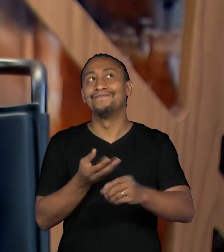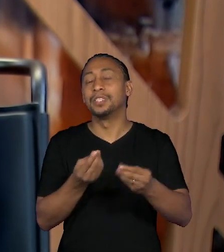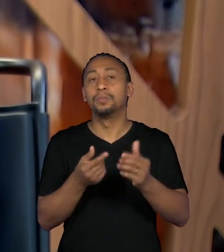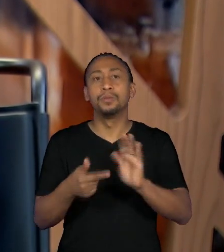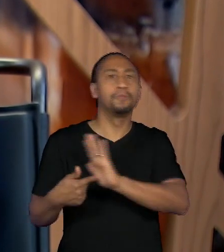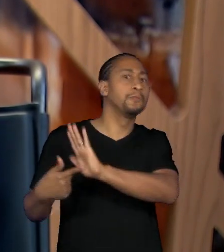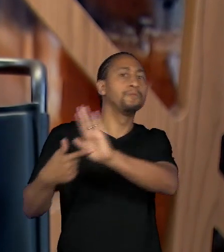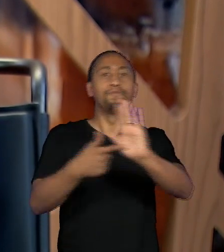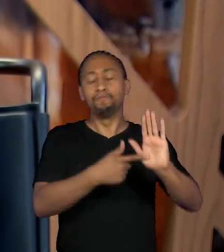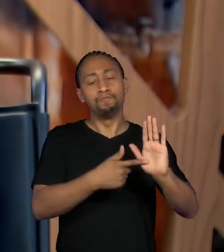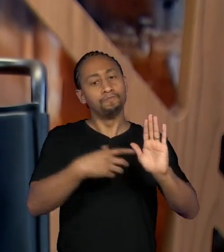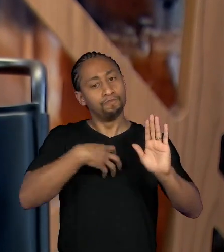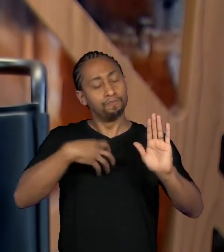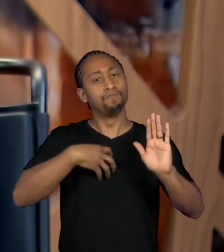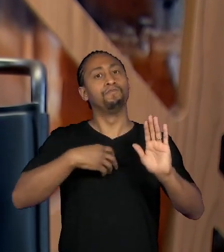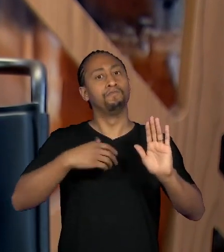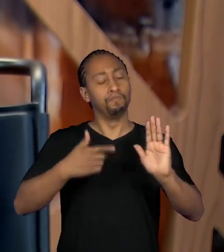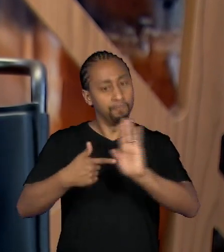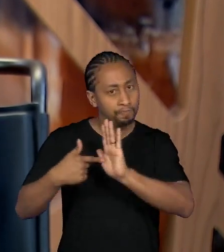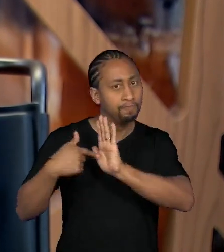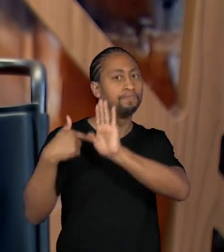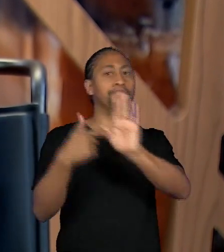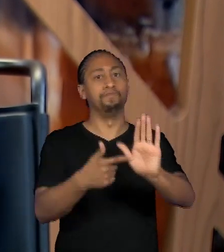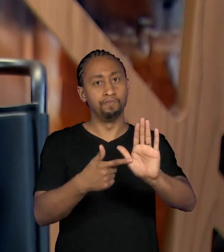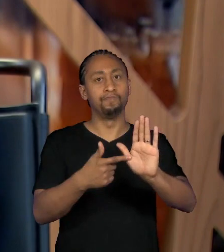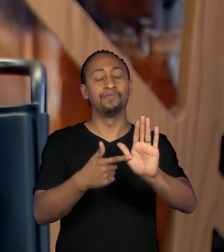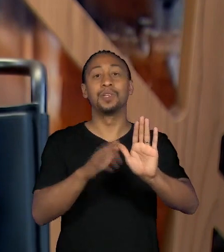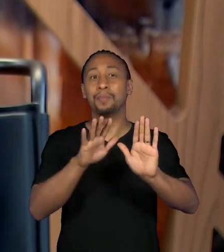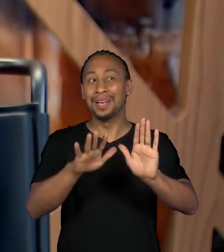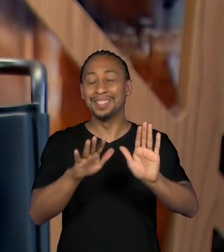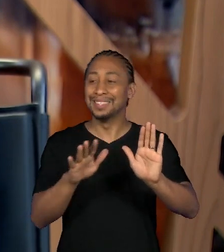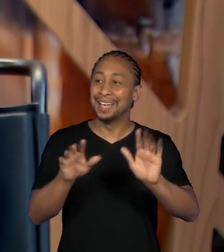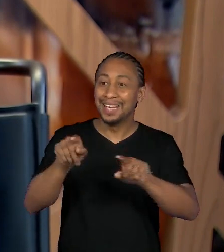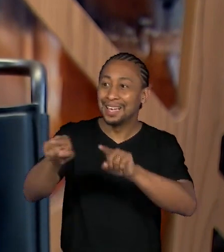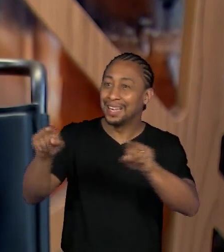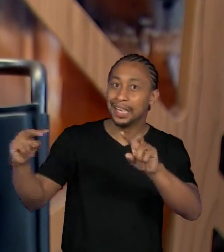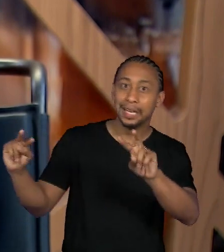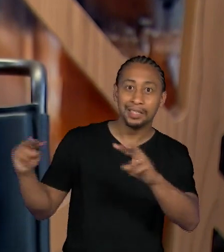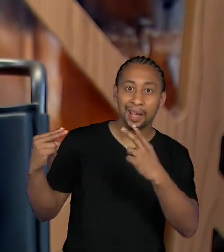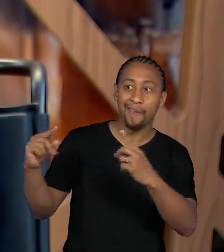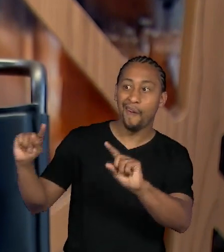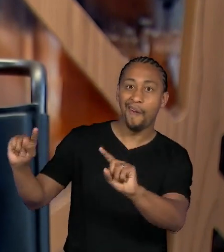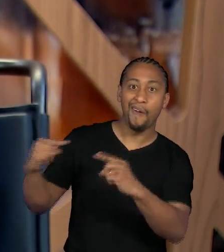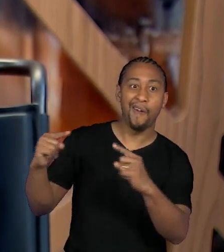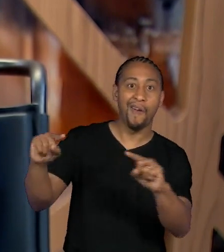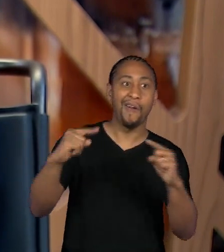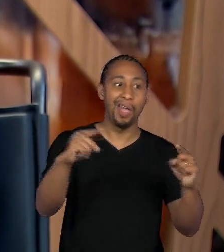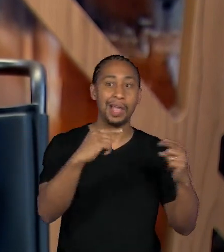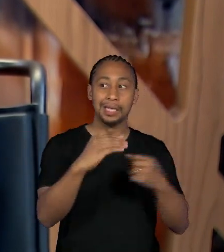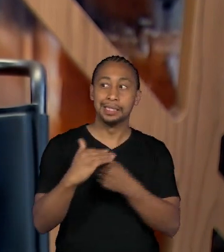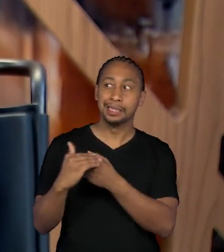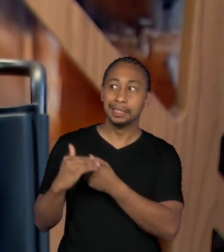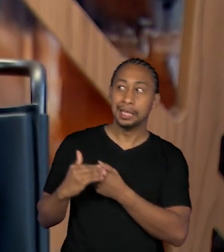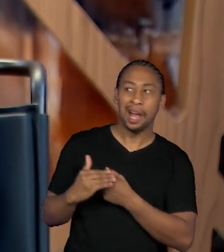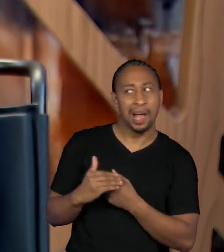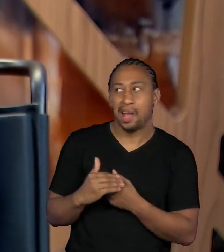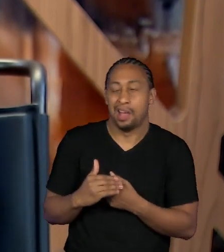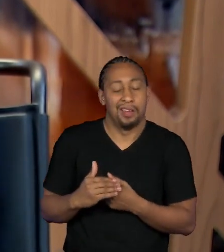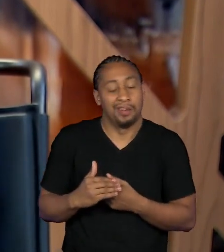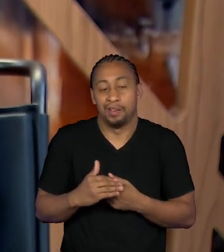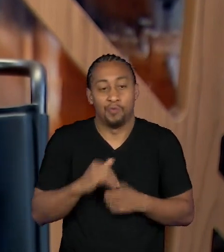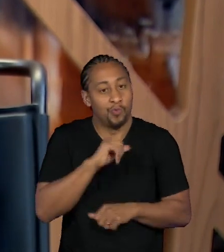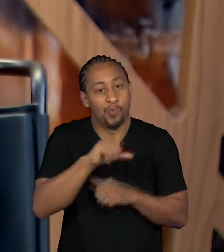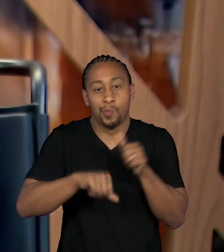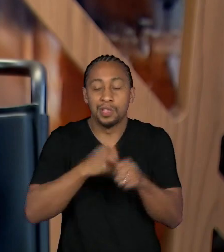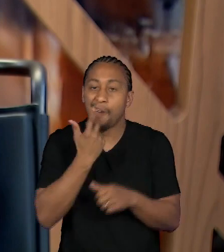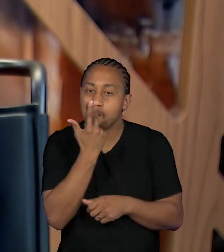clara, e esse traço é negado, é ridicularizado, e ela decide eliminar esse